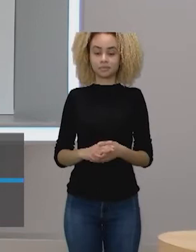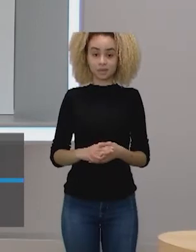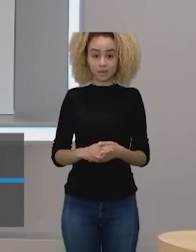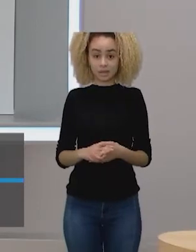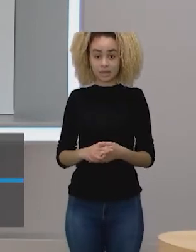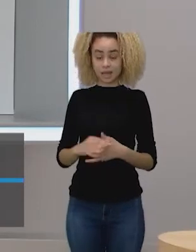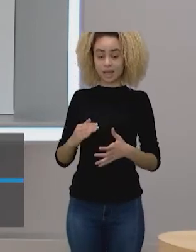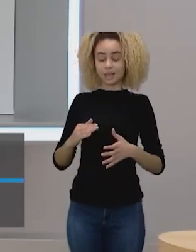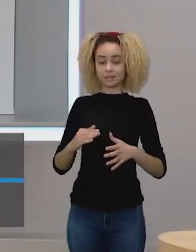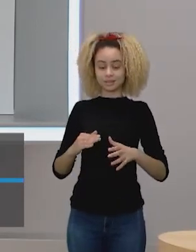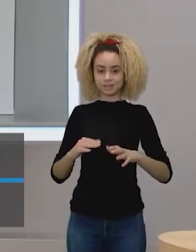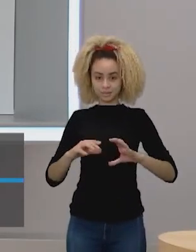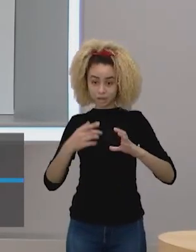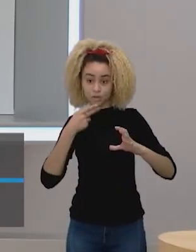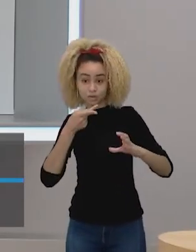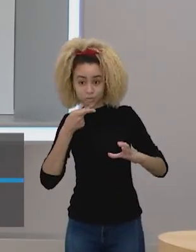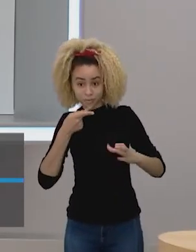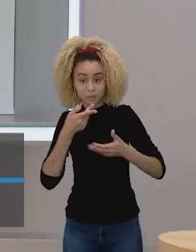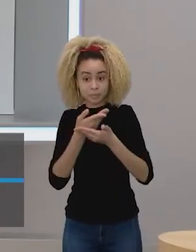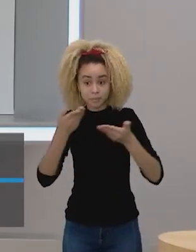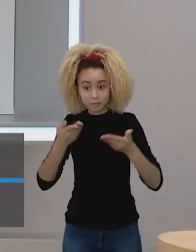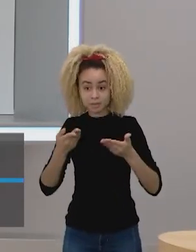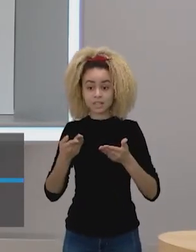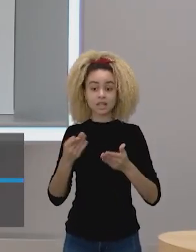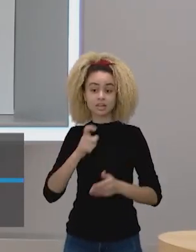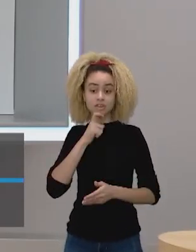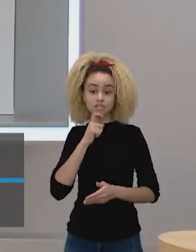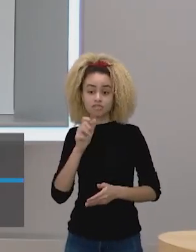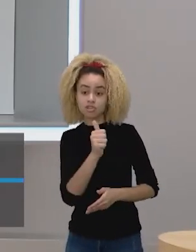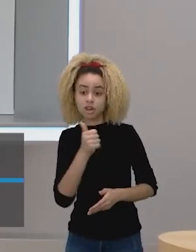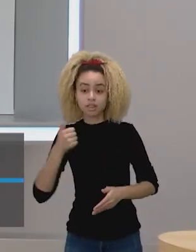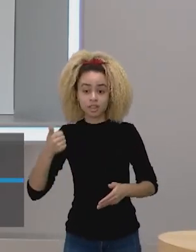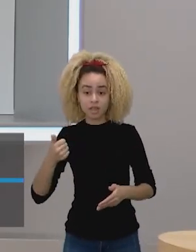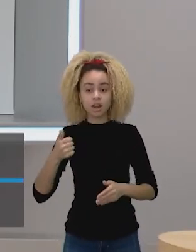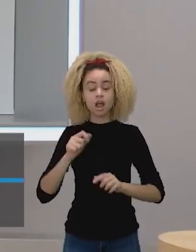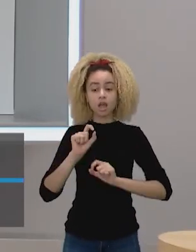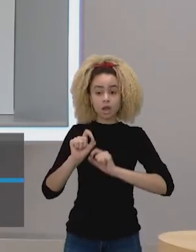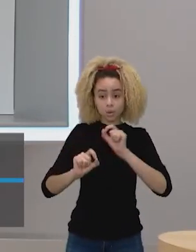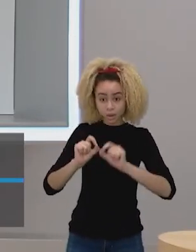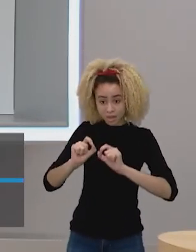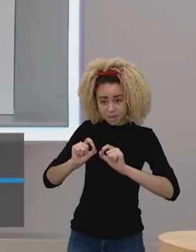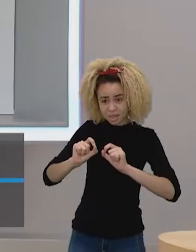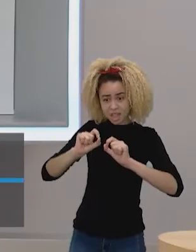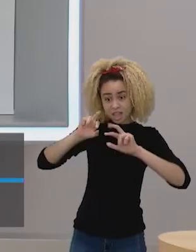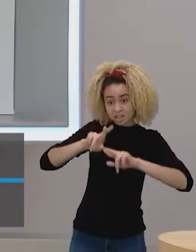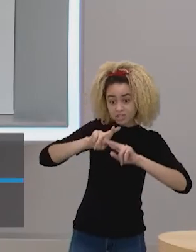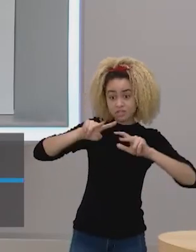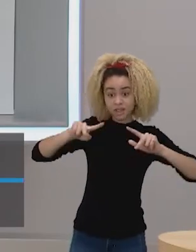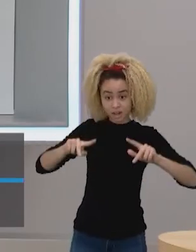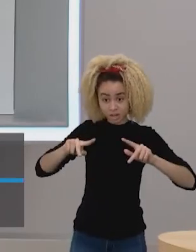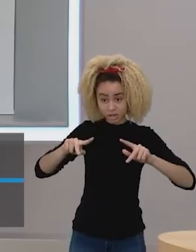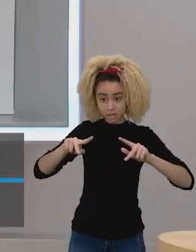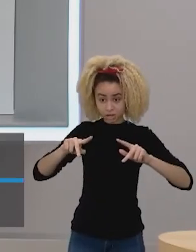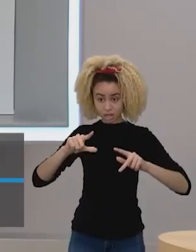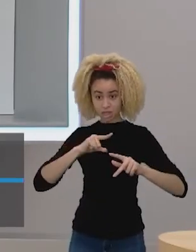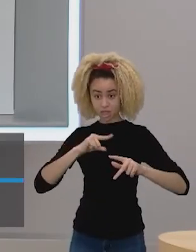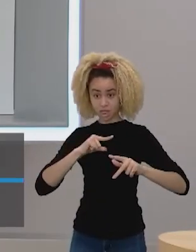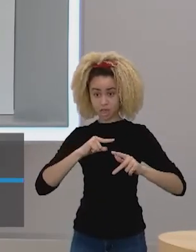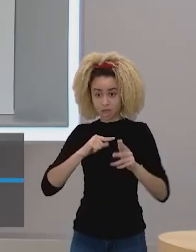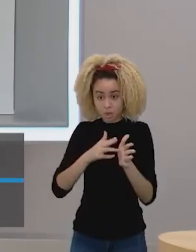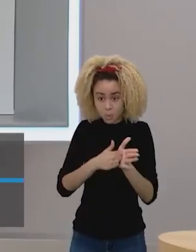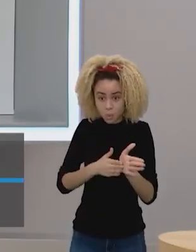Nessa máquina que eu estou falando para vocês, que é a frigorífica, justamente uma situação contrária. Você tem o